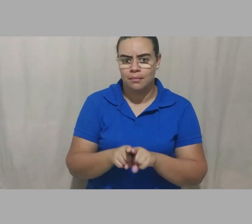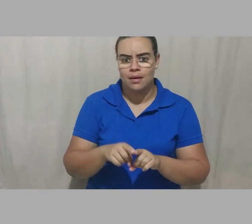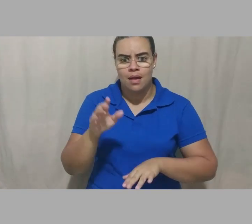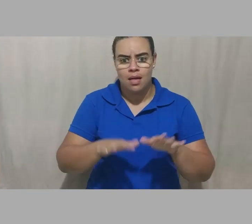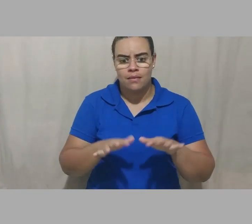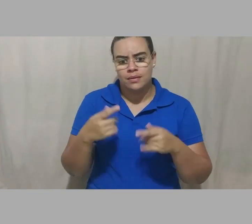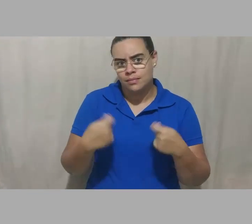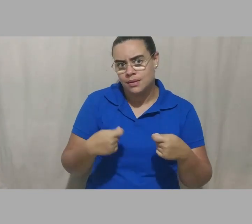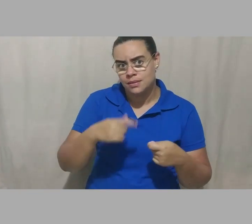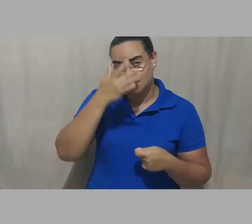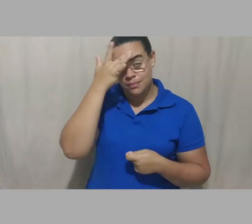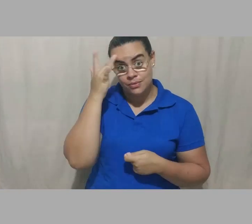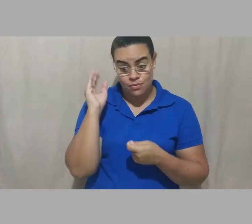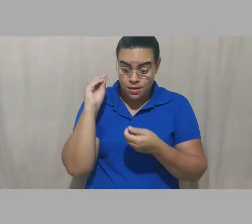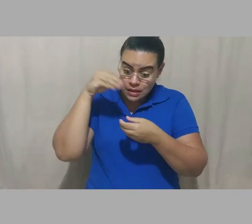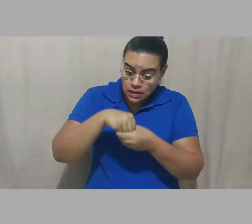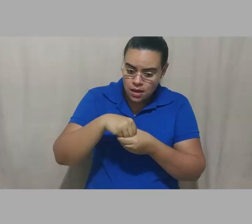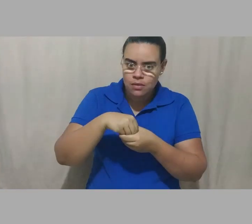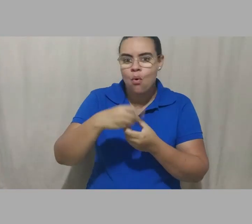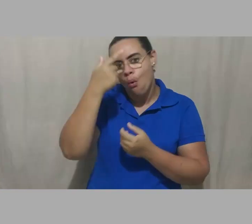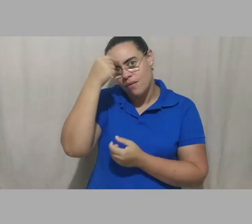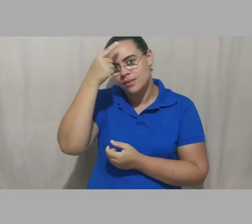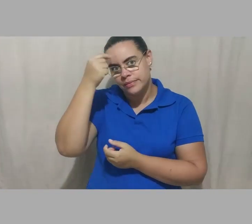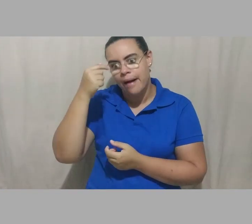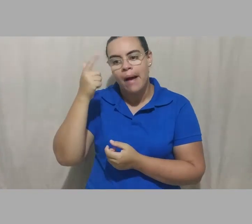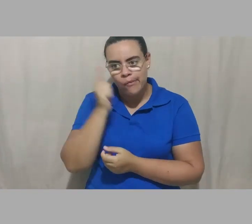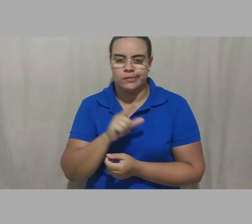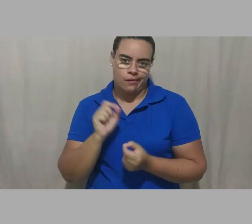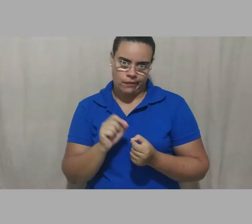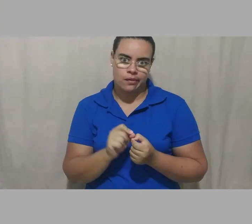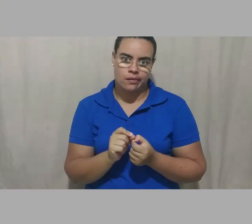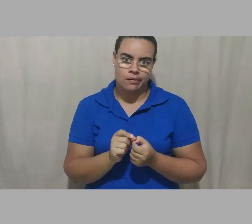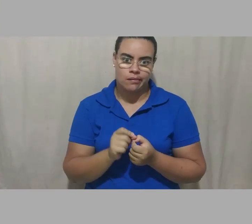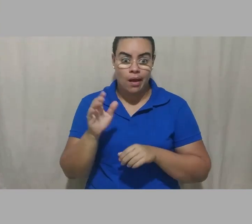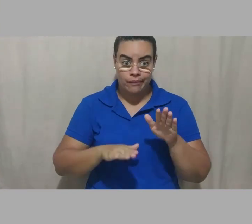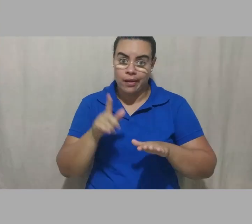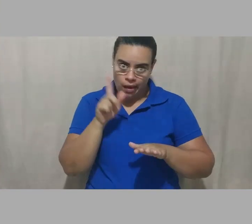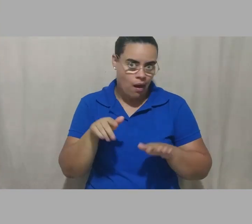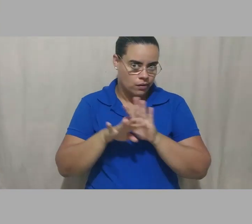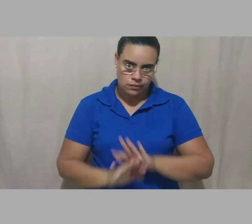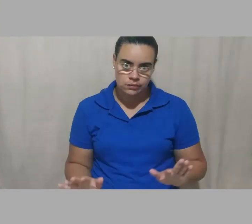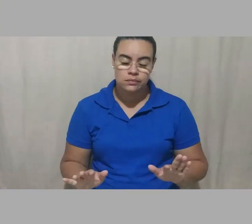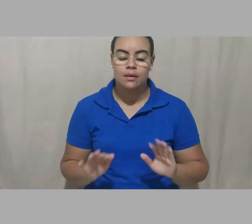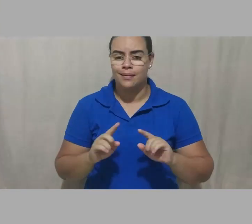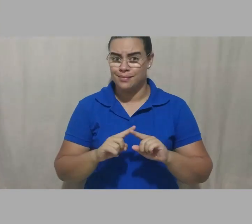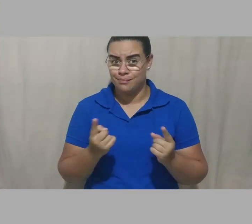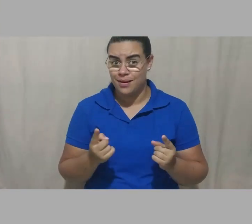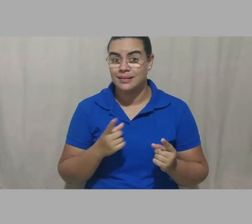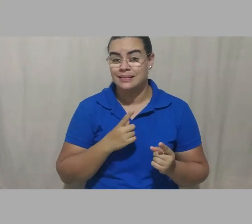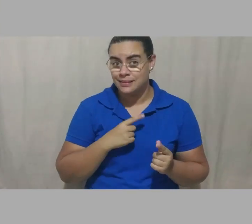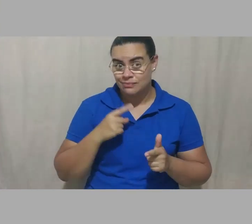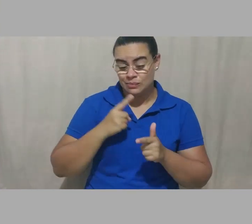tanto quanto muitas vezes é necessário com que essas pessoas estejam dentro da universidade para fazer isso, o que muitas vezes é o caso,